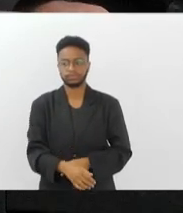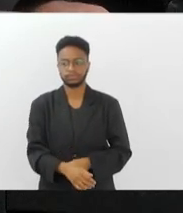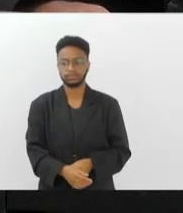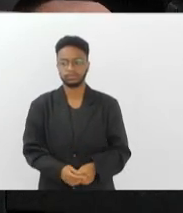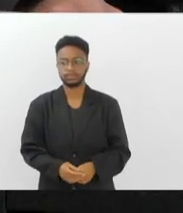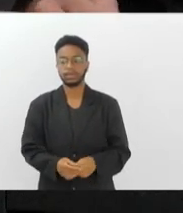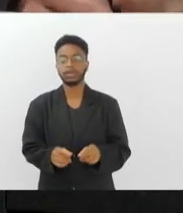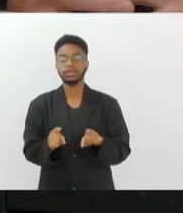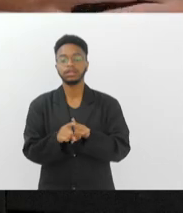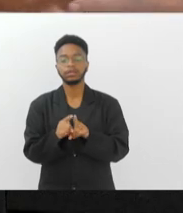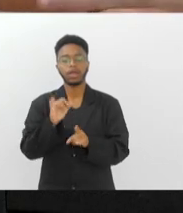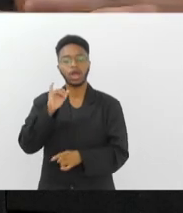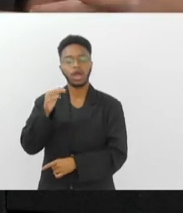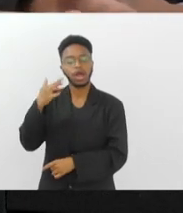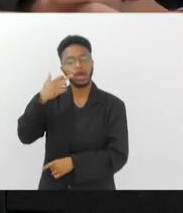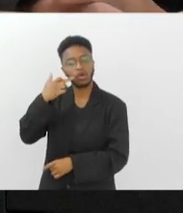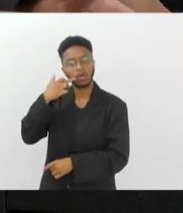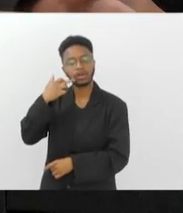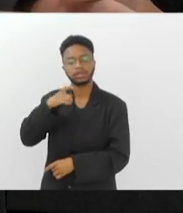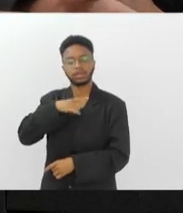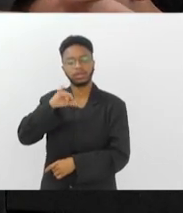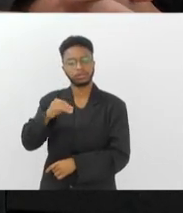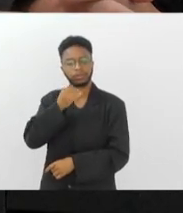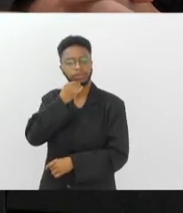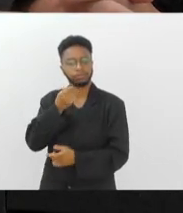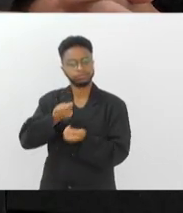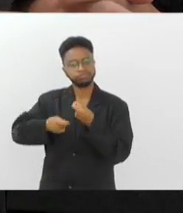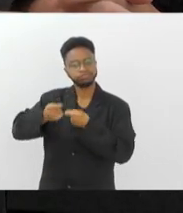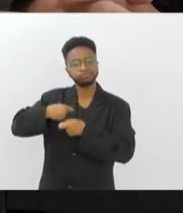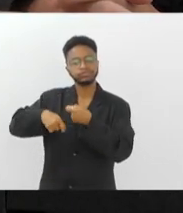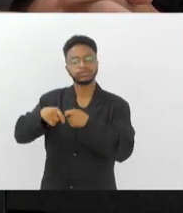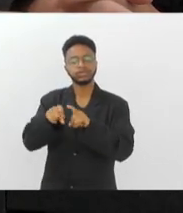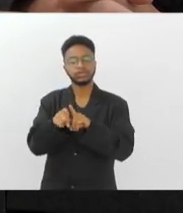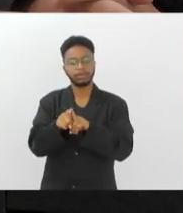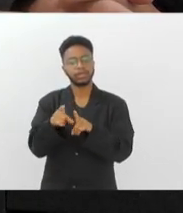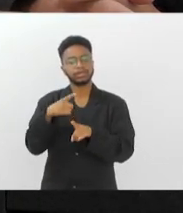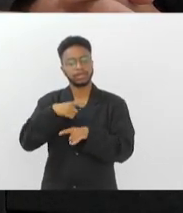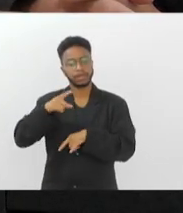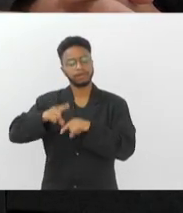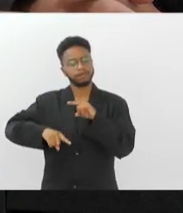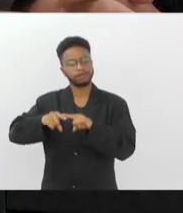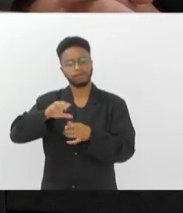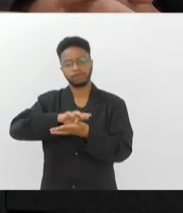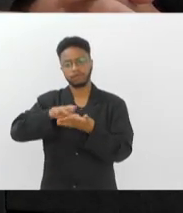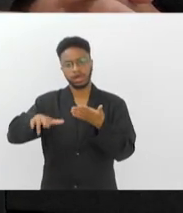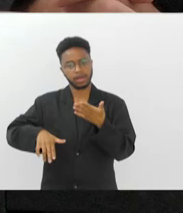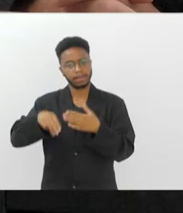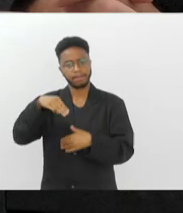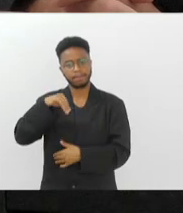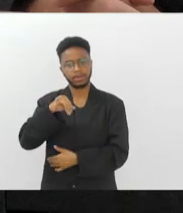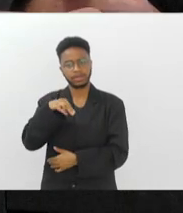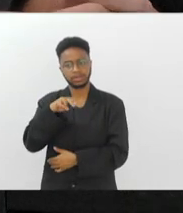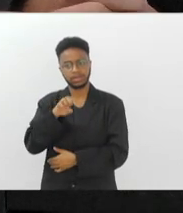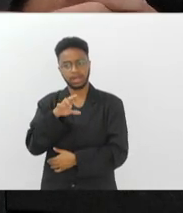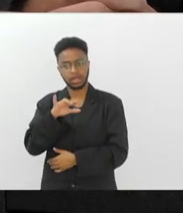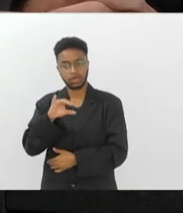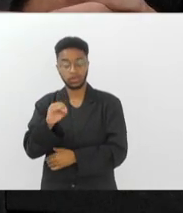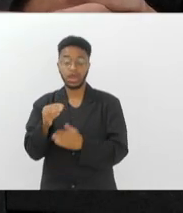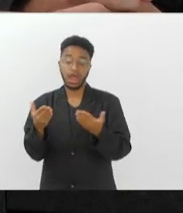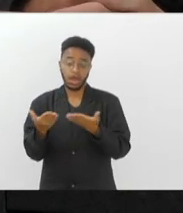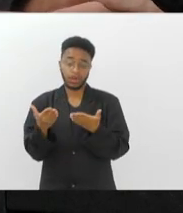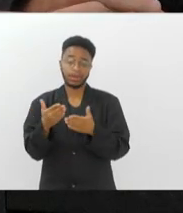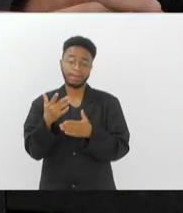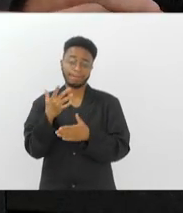Angola oferece grandes oportunidades de negócios, possui muitos recursos minerais, e aqui é mais fácil perguntar o que é que Angola não